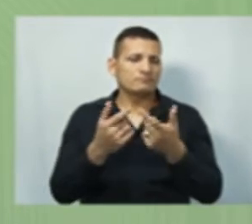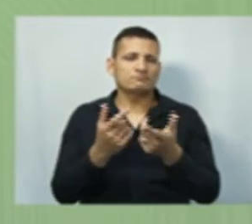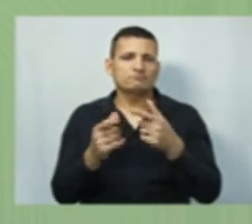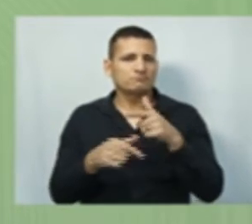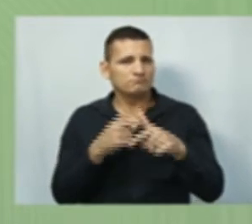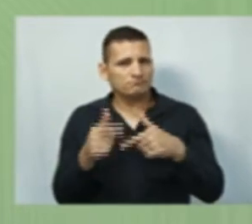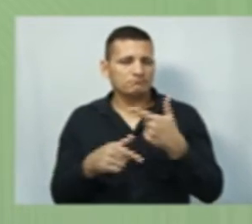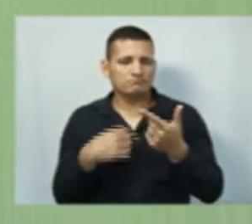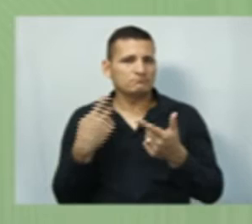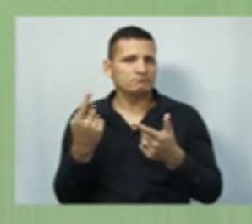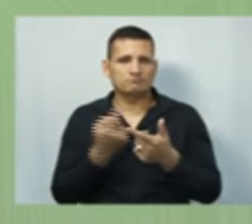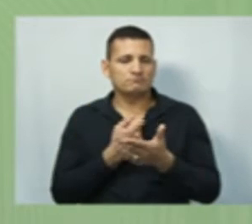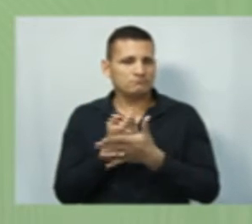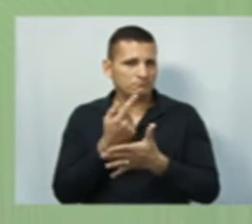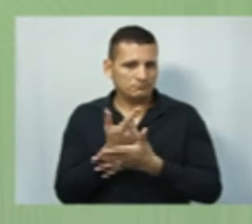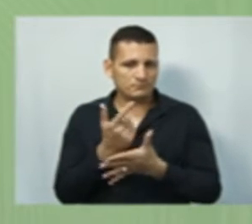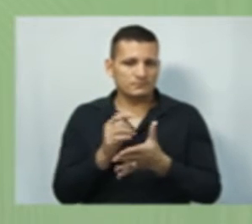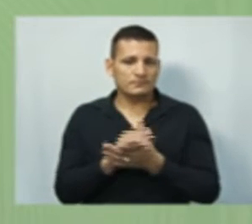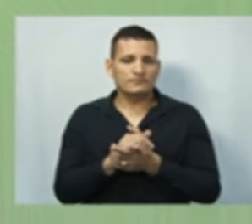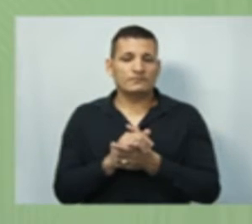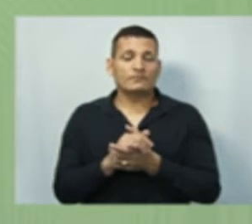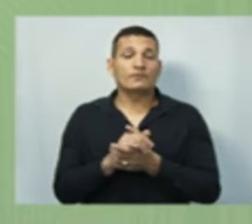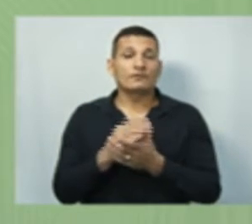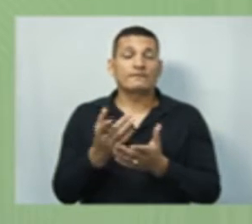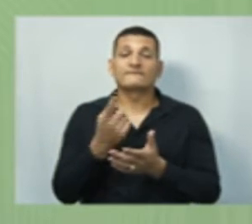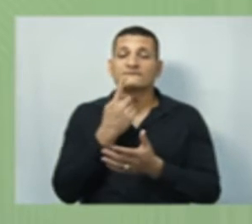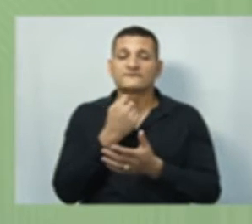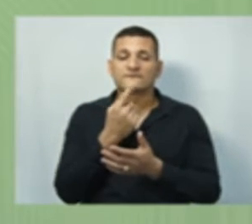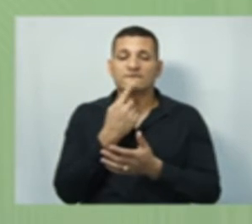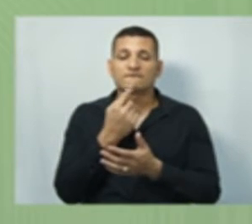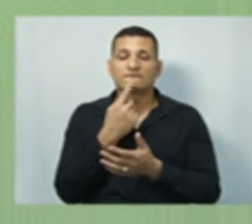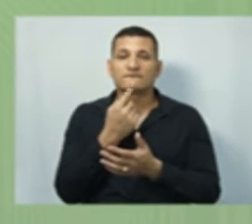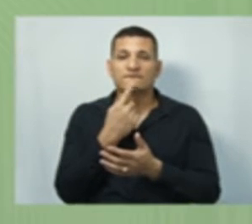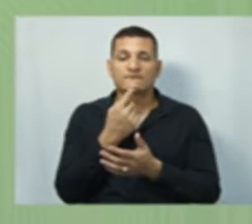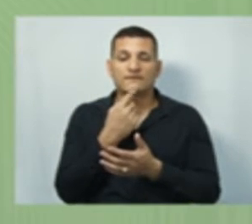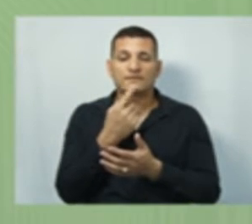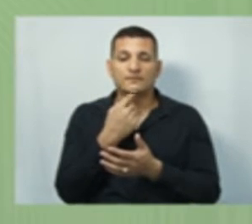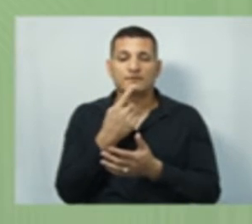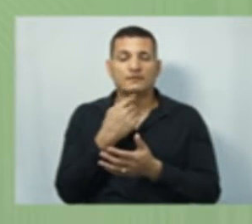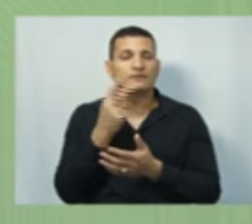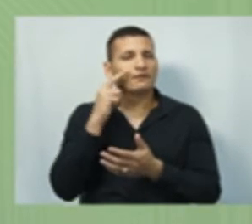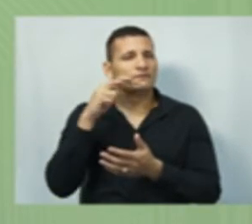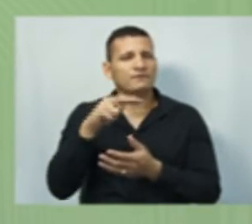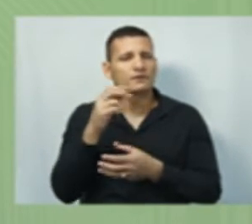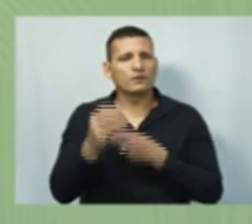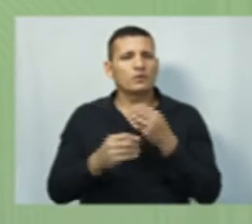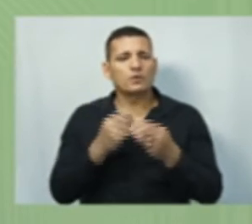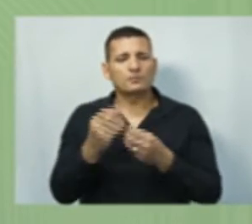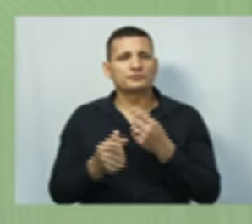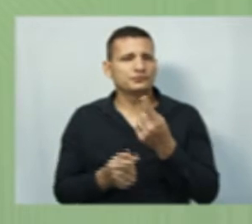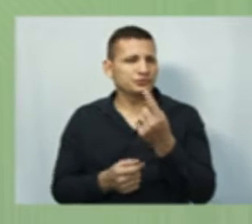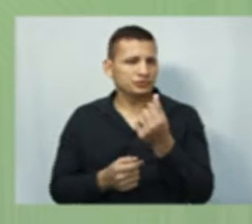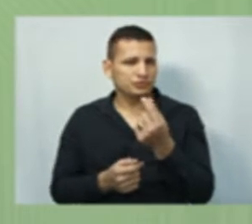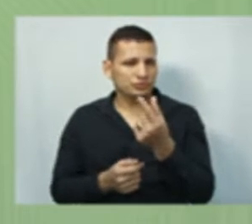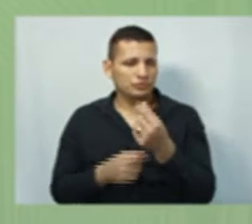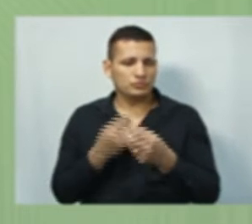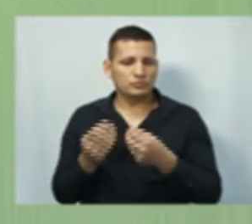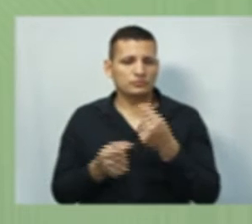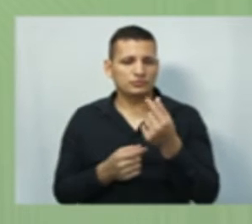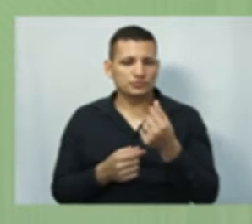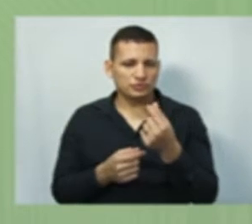gente consumir. Por outro lado, nessa linha vermelha, a gente vê como que está o fluxo do dinheiro. As